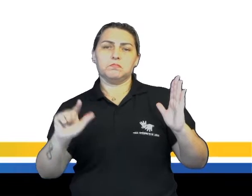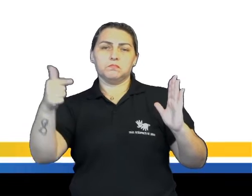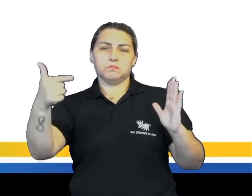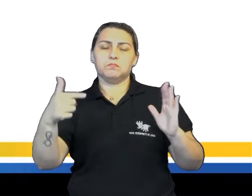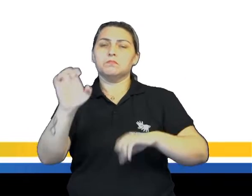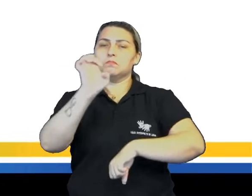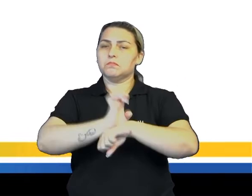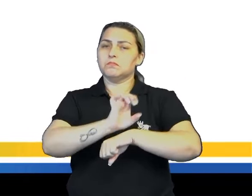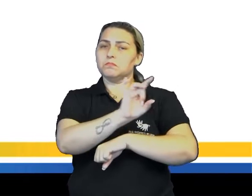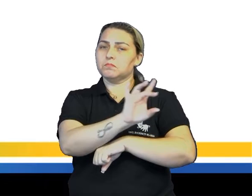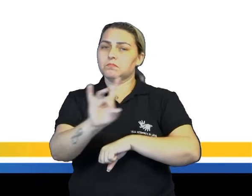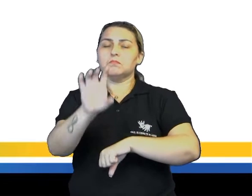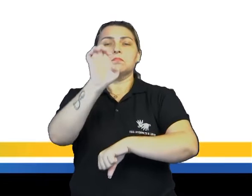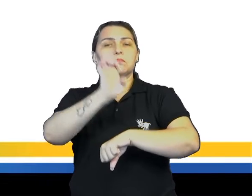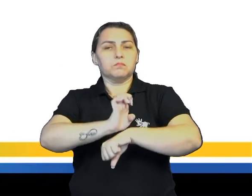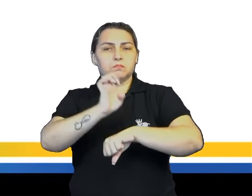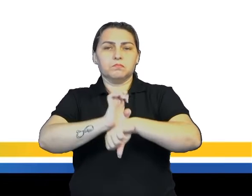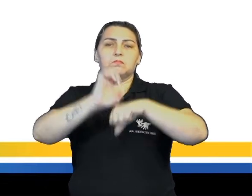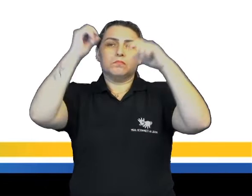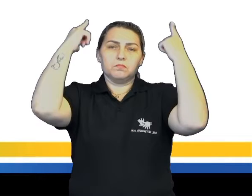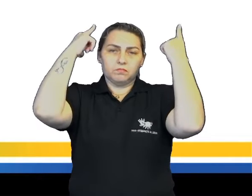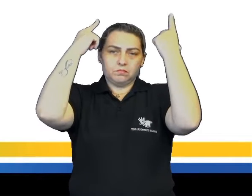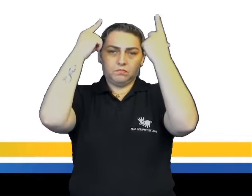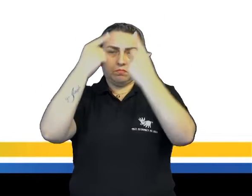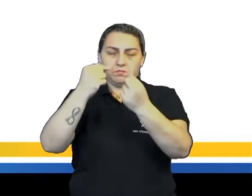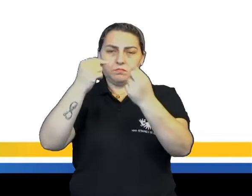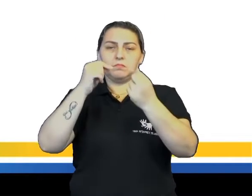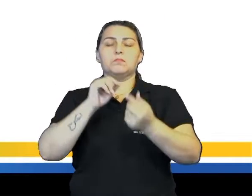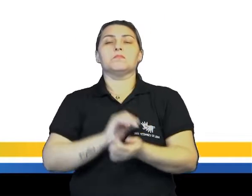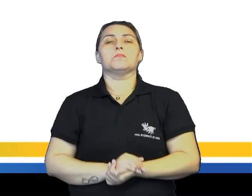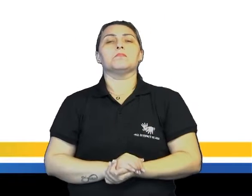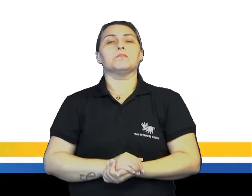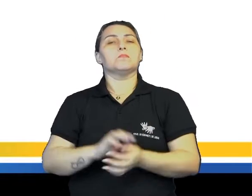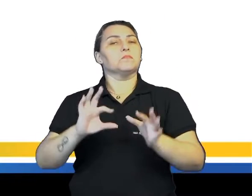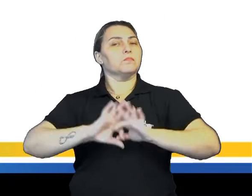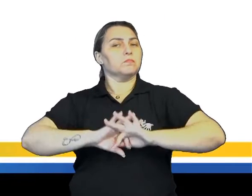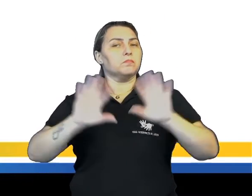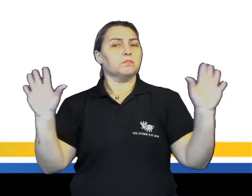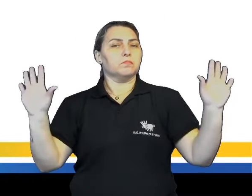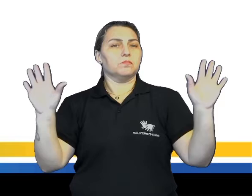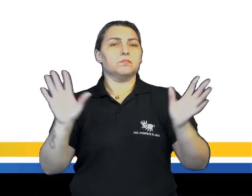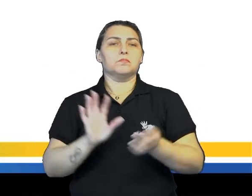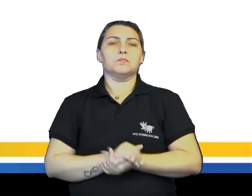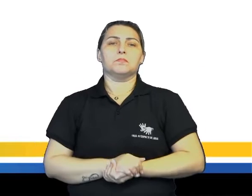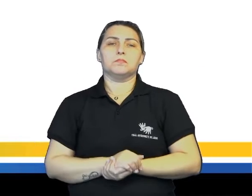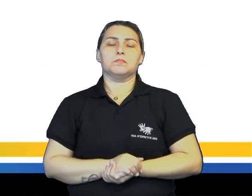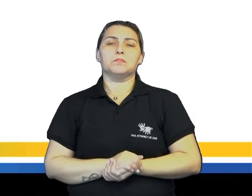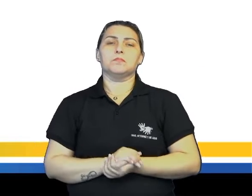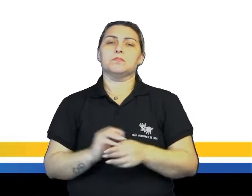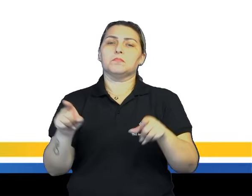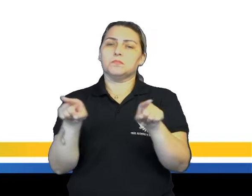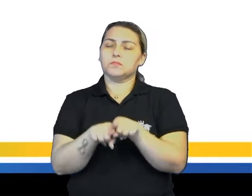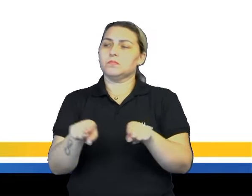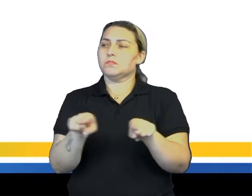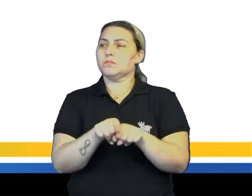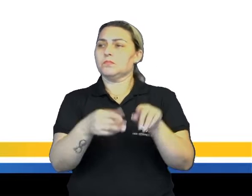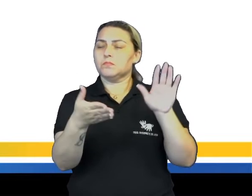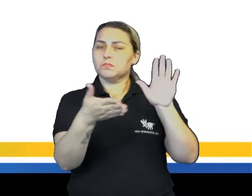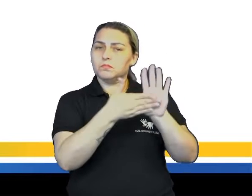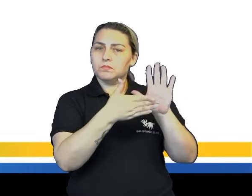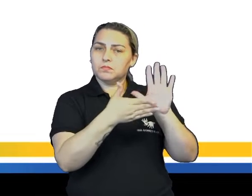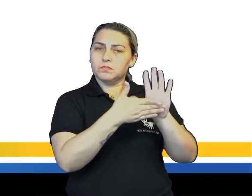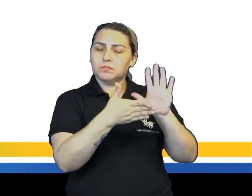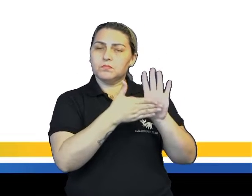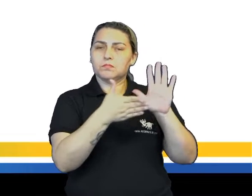outro estado. Cada estado grego, desse grego primitivo, era independente. Então elas também propuseram, né?